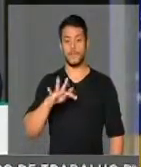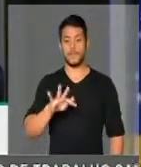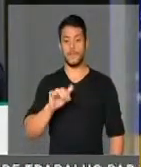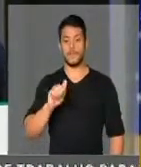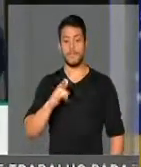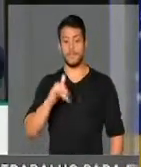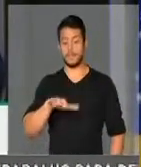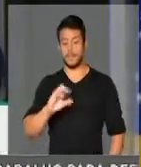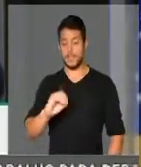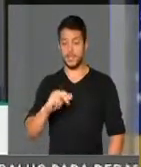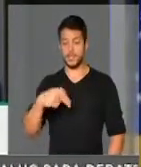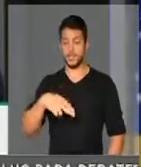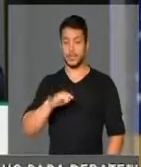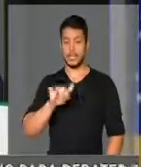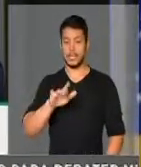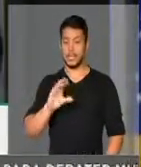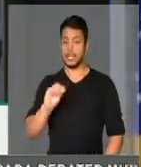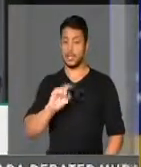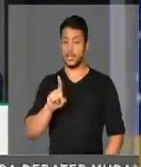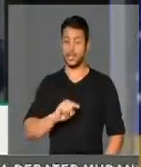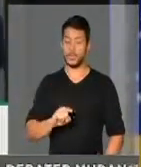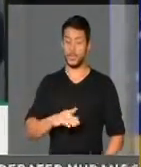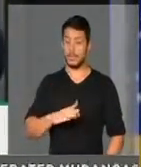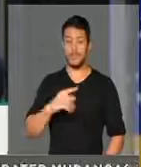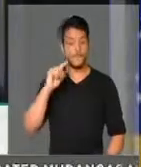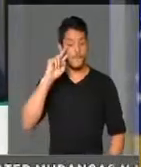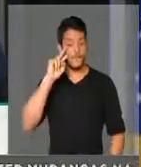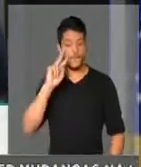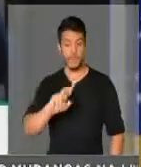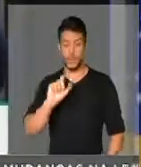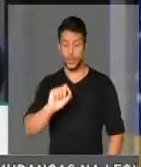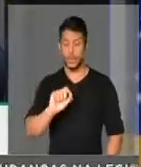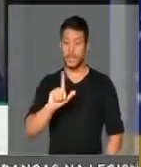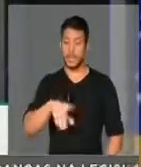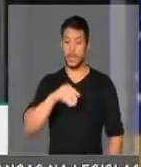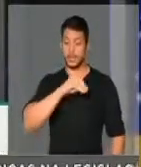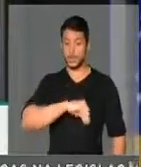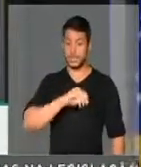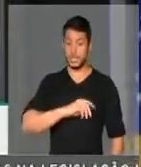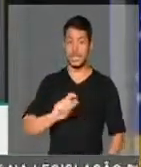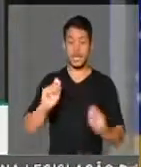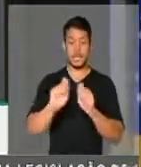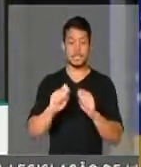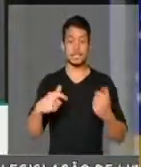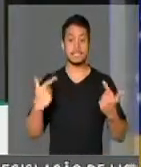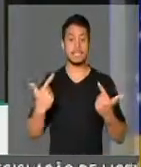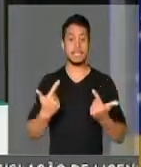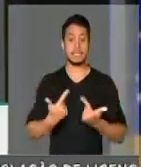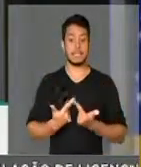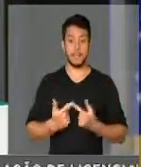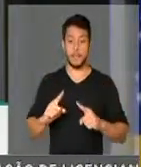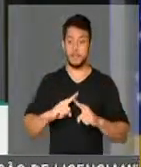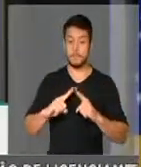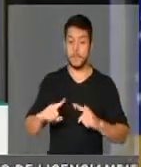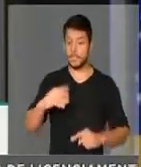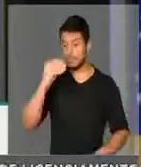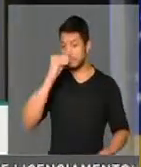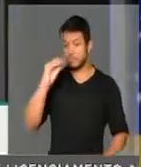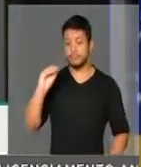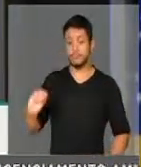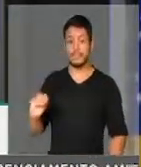Rio de Janeiro considerou apenas o salário da Assembleia Legislativa, ignorando que